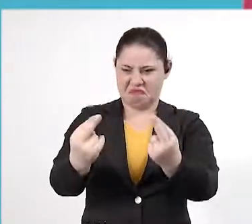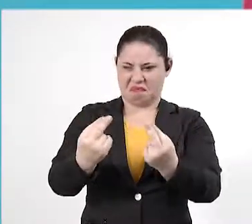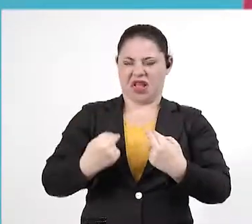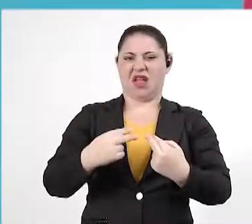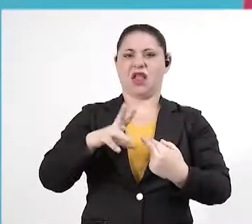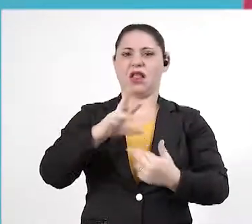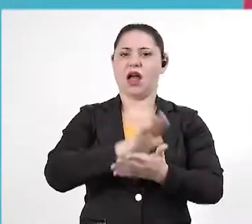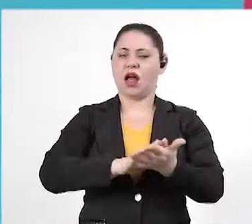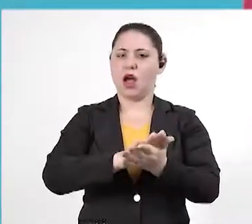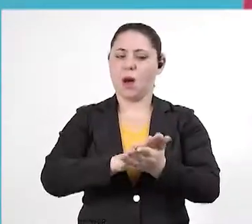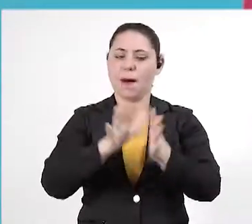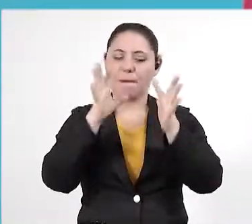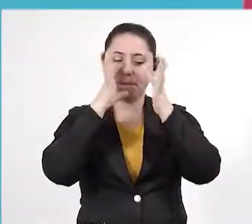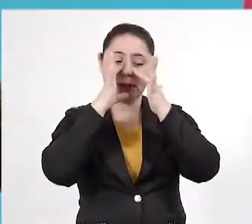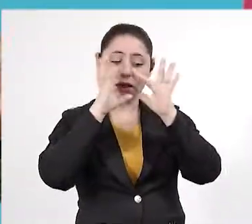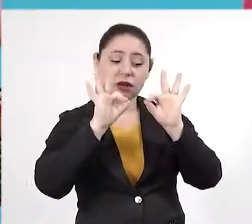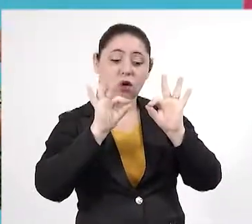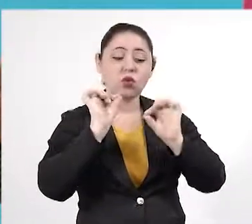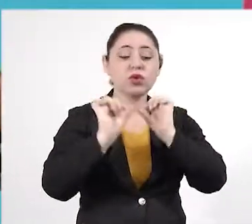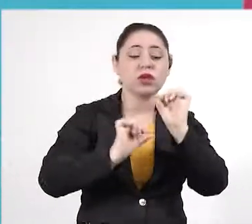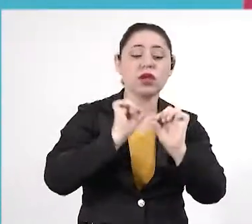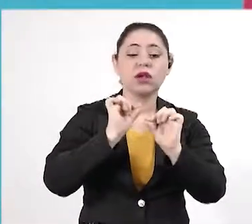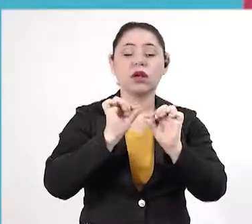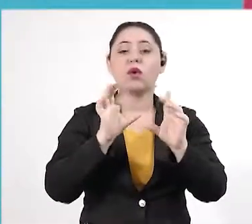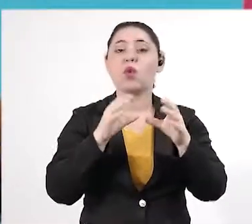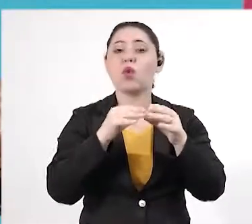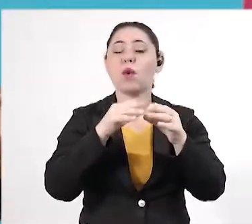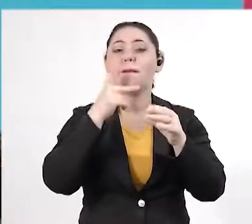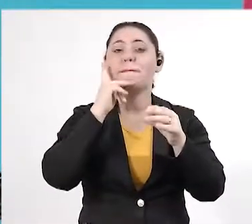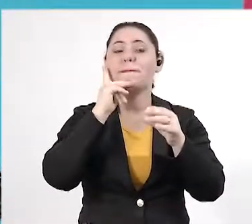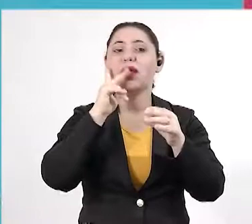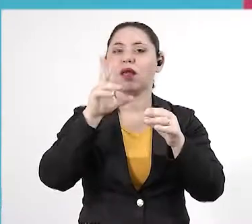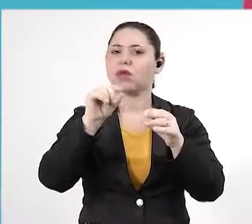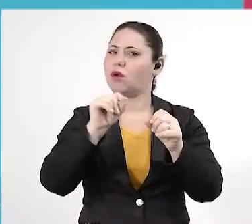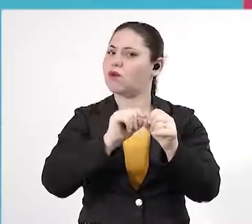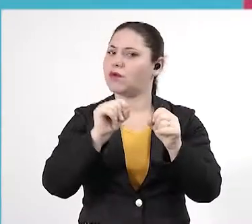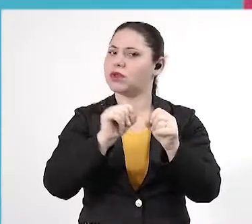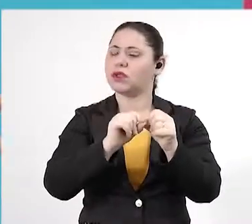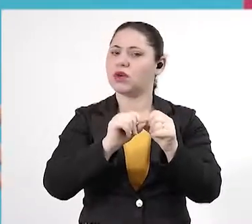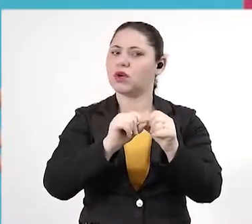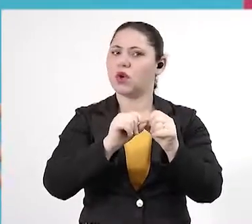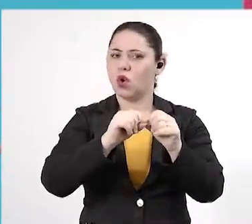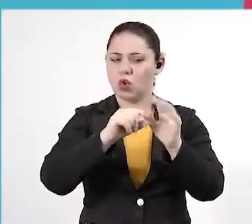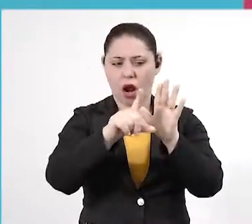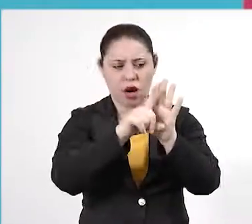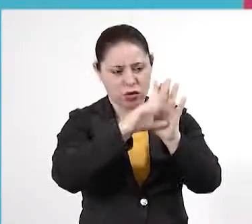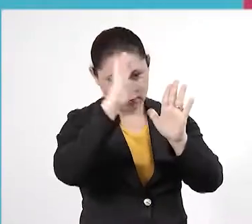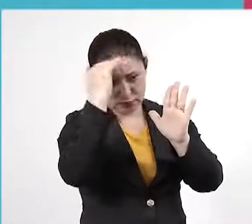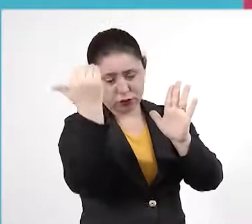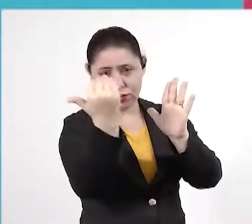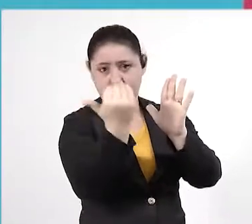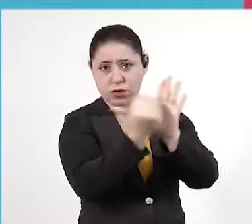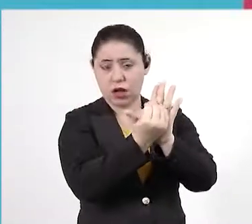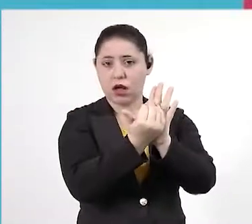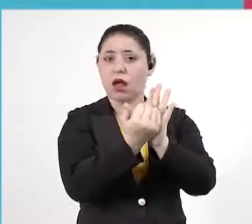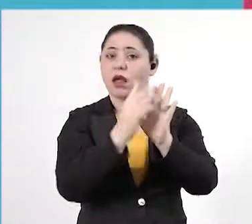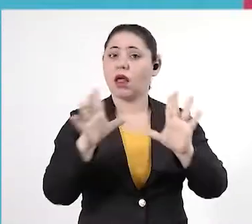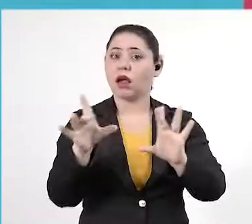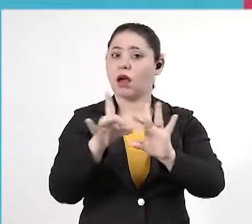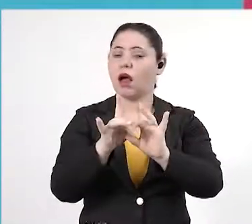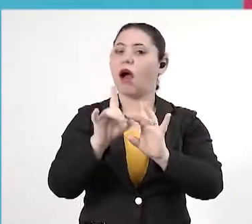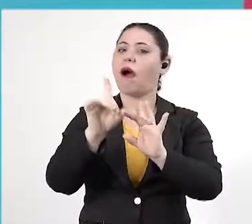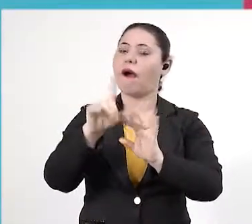desrespeitadas, em que observarem que o partido não está realmente cumprindo uma decisão do Supremo